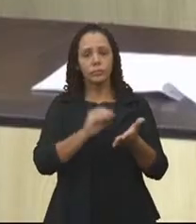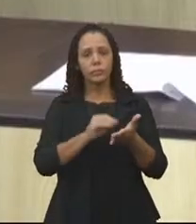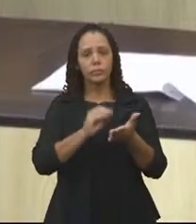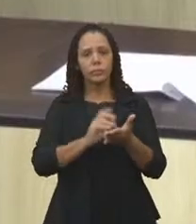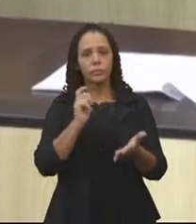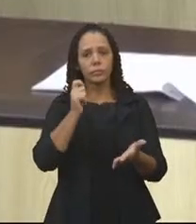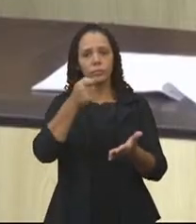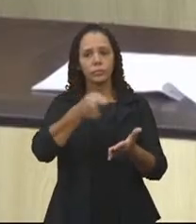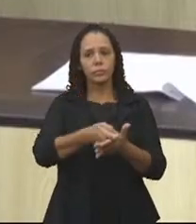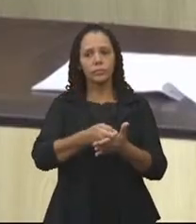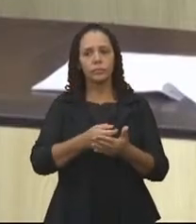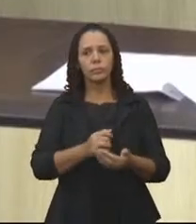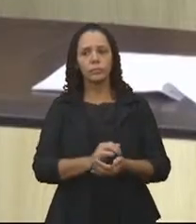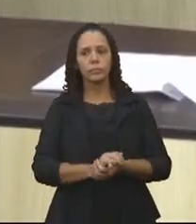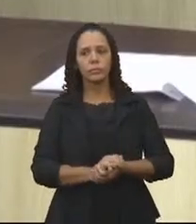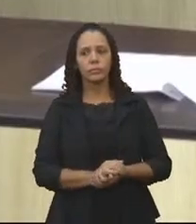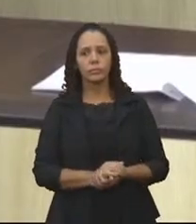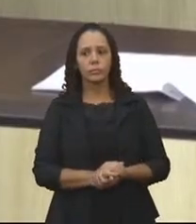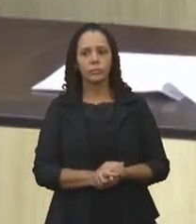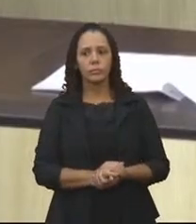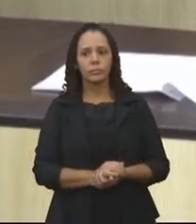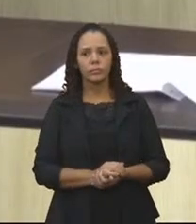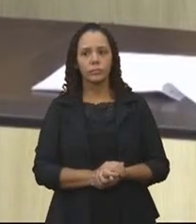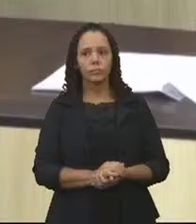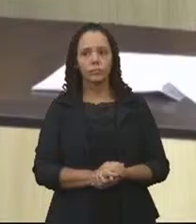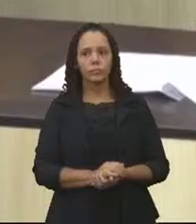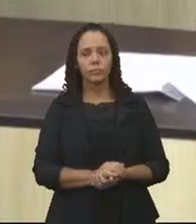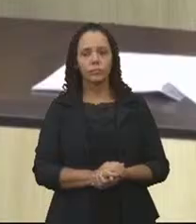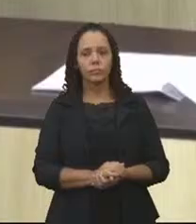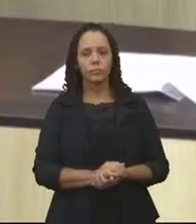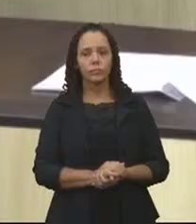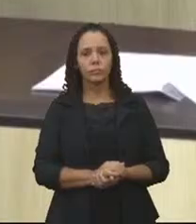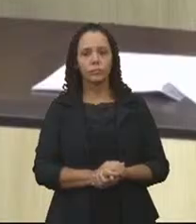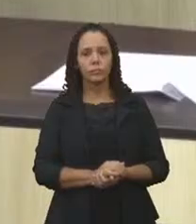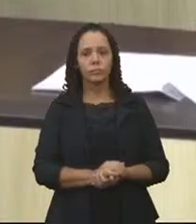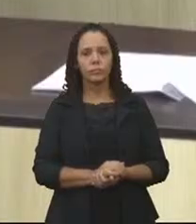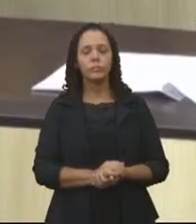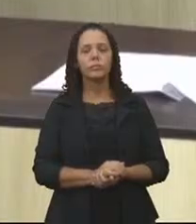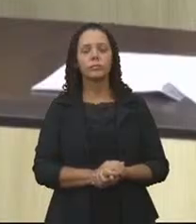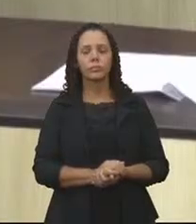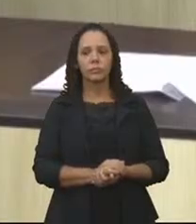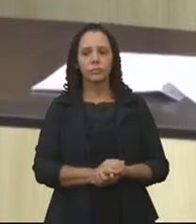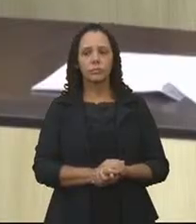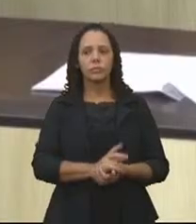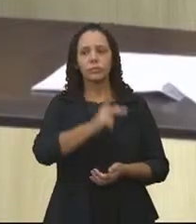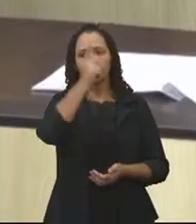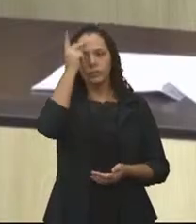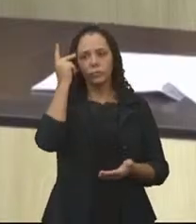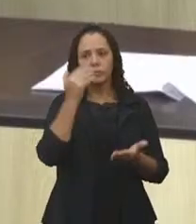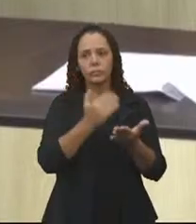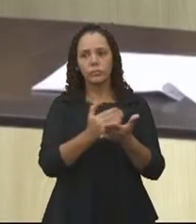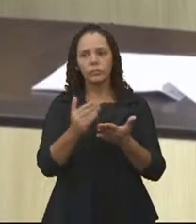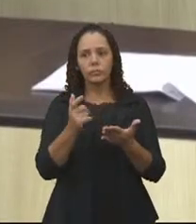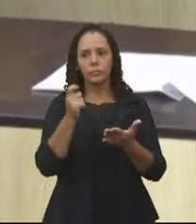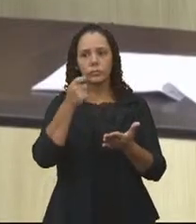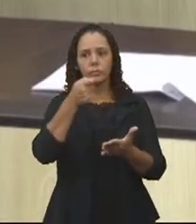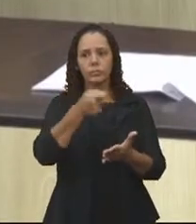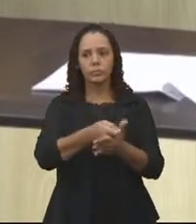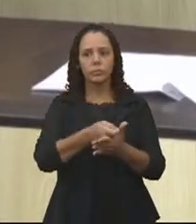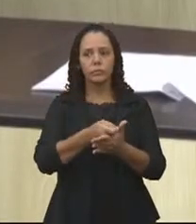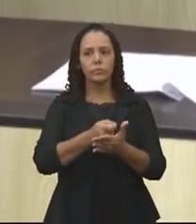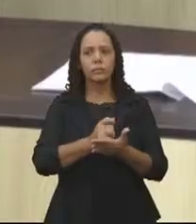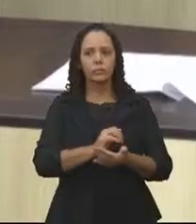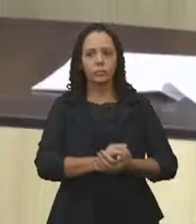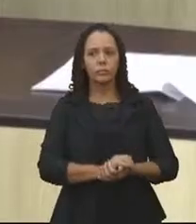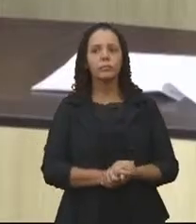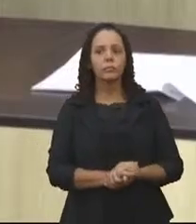uma previsão dessas entradas começarem a vir para o município, o pessoal começar a pagar esse IPTU, a taxa de lixo, se tem uma previsão mais ou